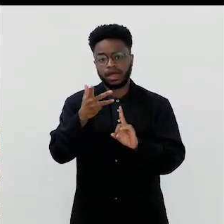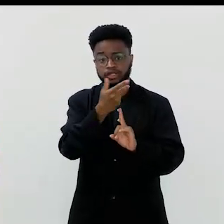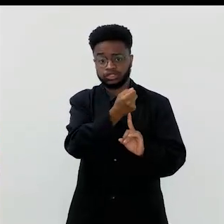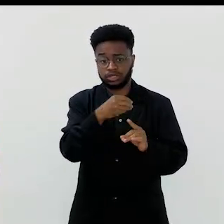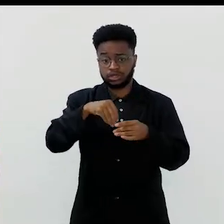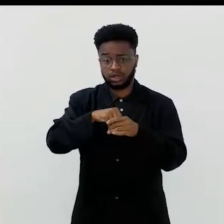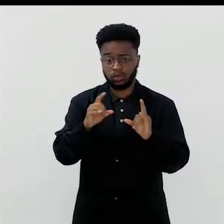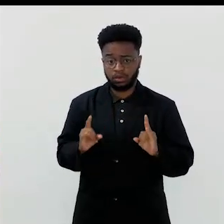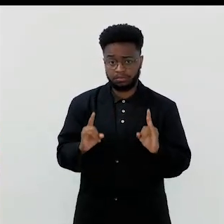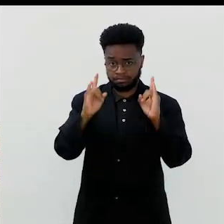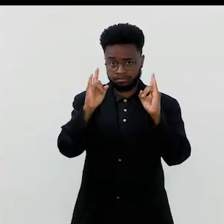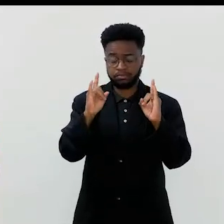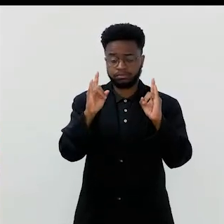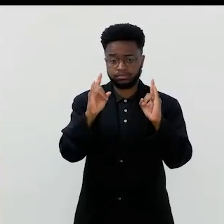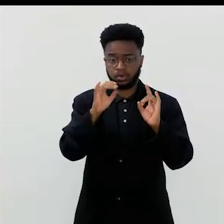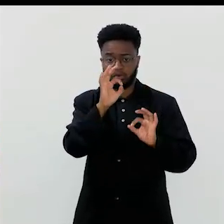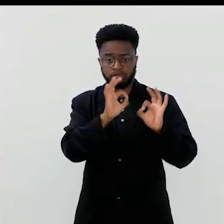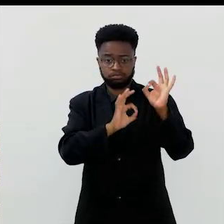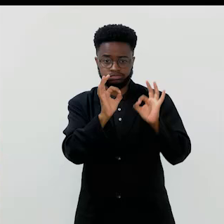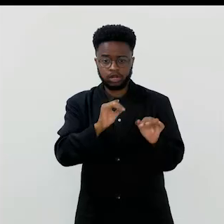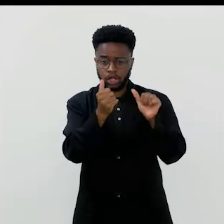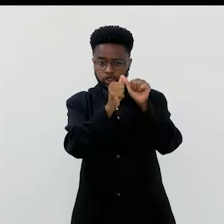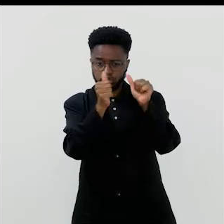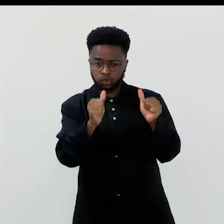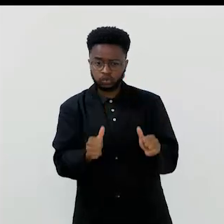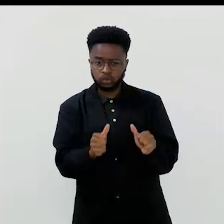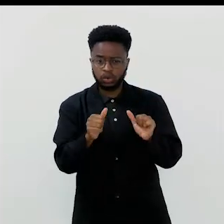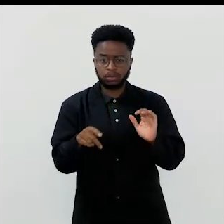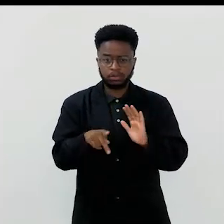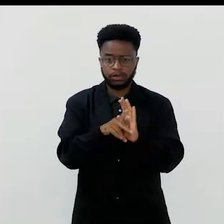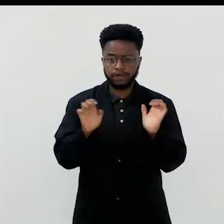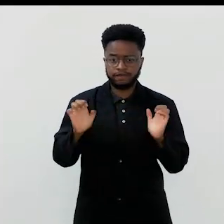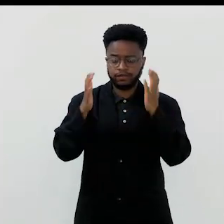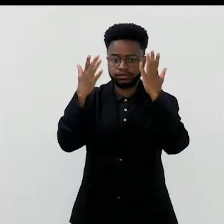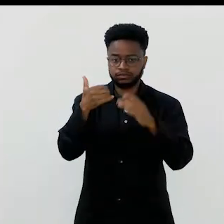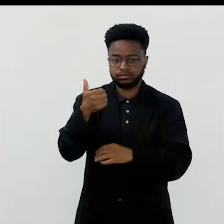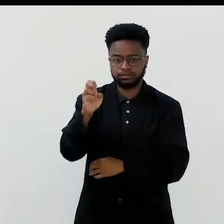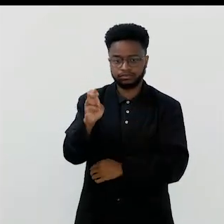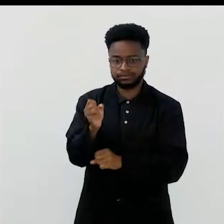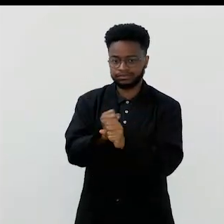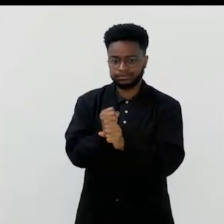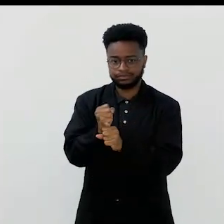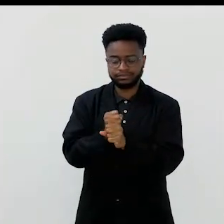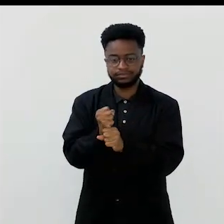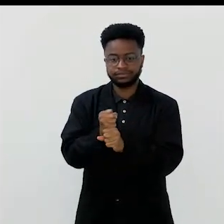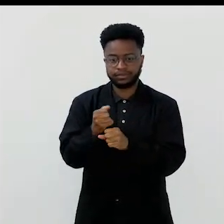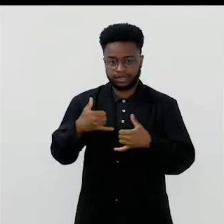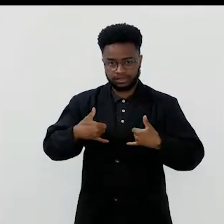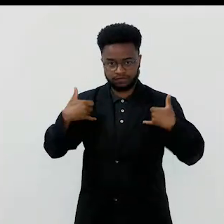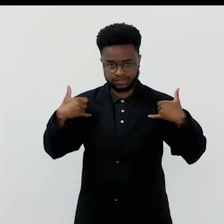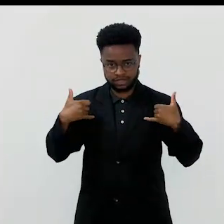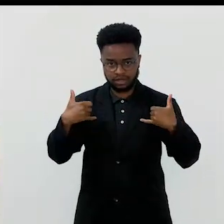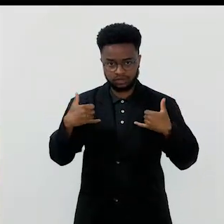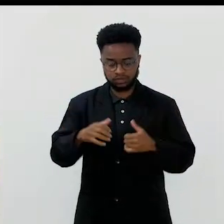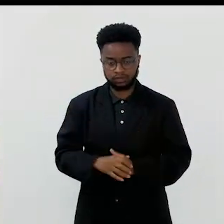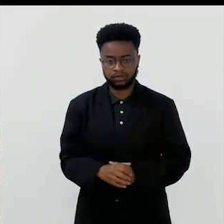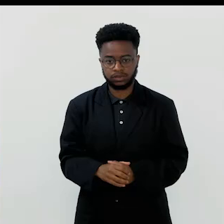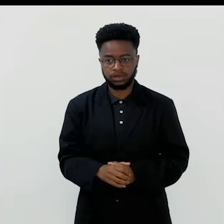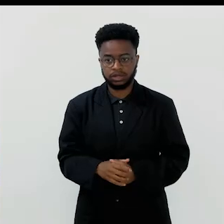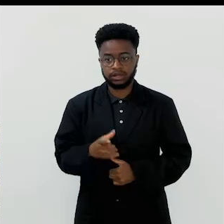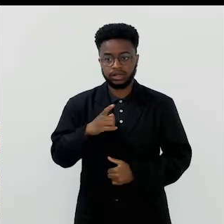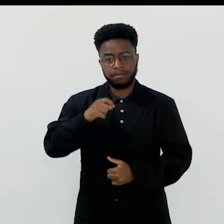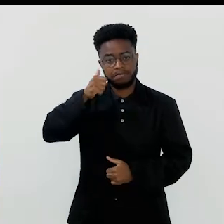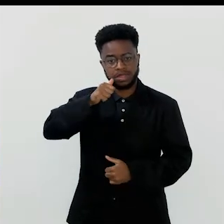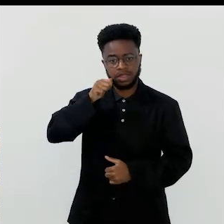esse artista estava dentro de um apartamento fazendo uma escultura para uma festa de 15 anos, que era um cisne,